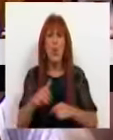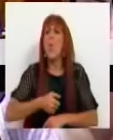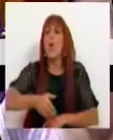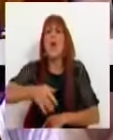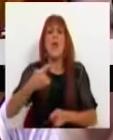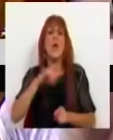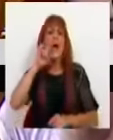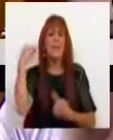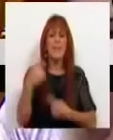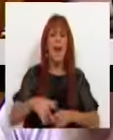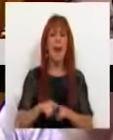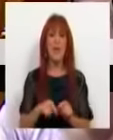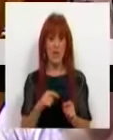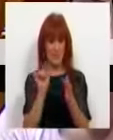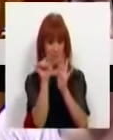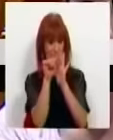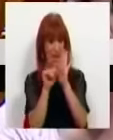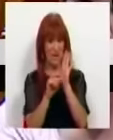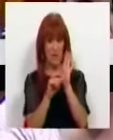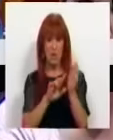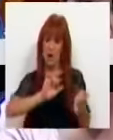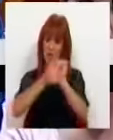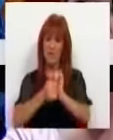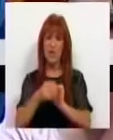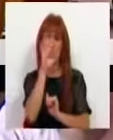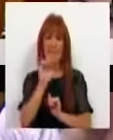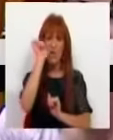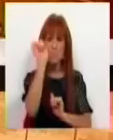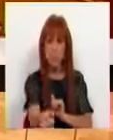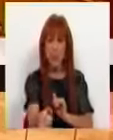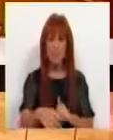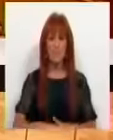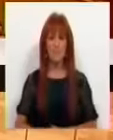quando é que temos a garantia de que esses princípios se transformam em boas práticas.